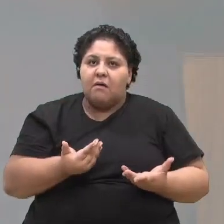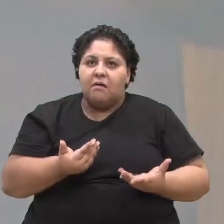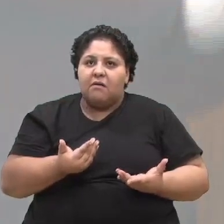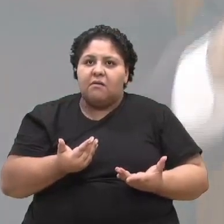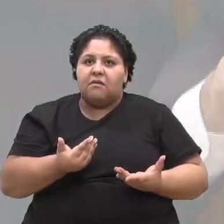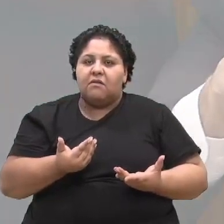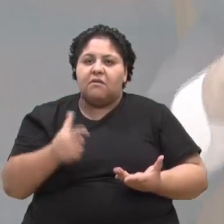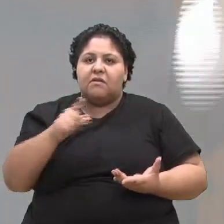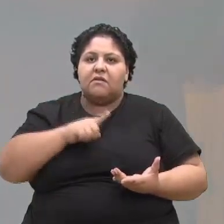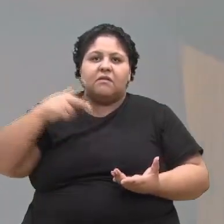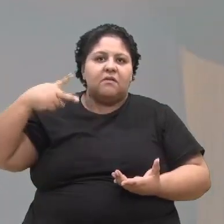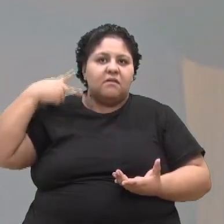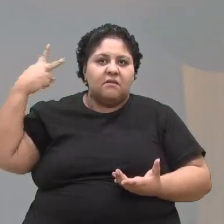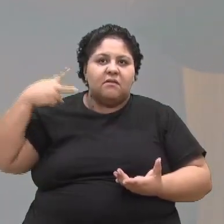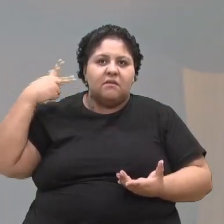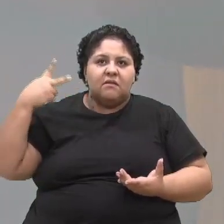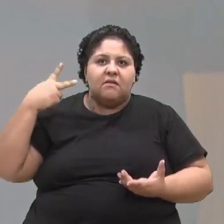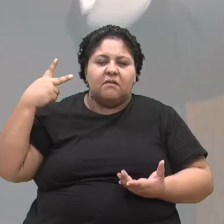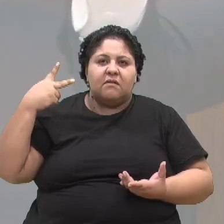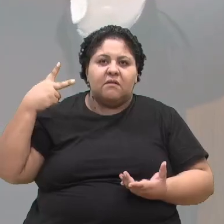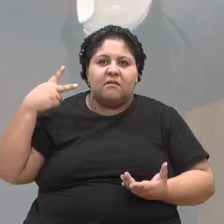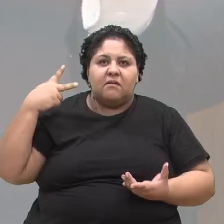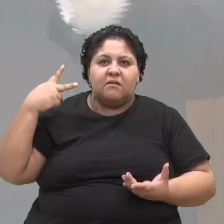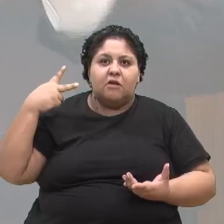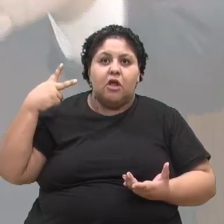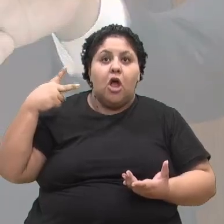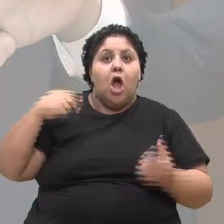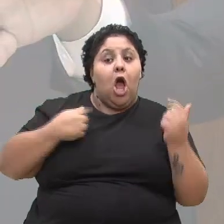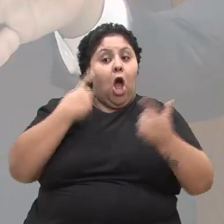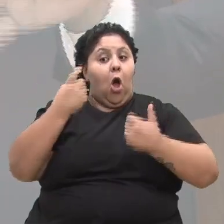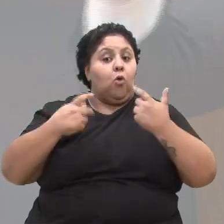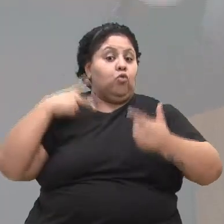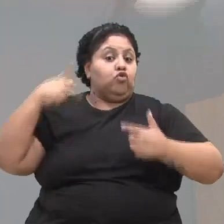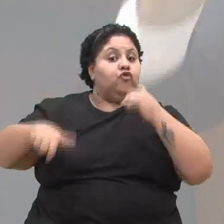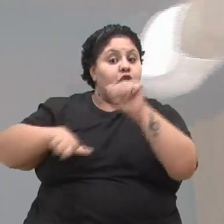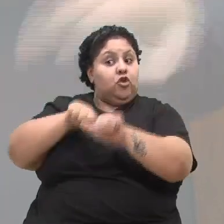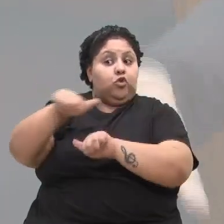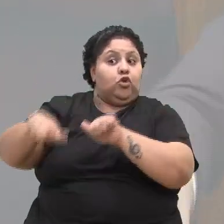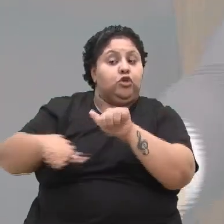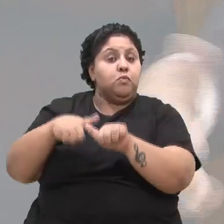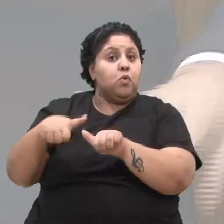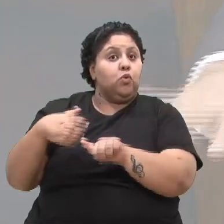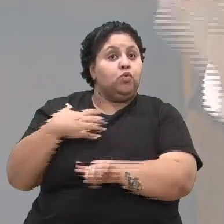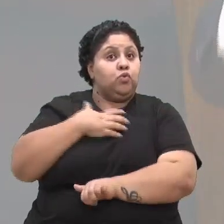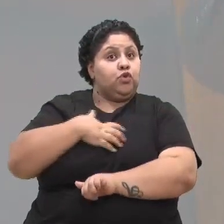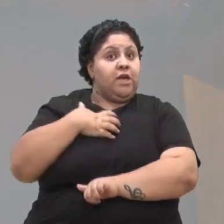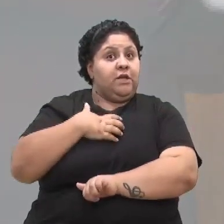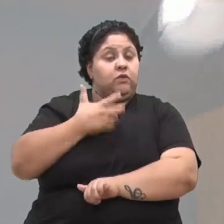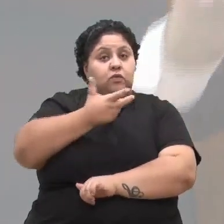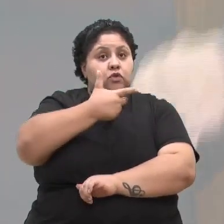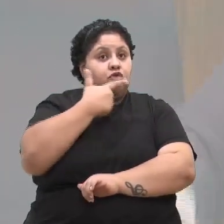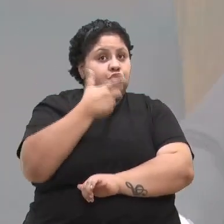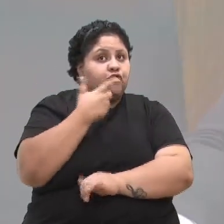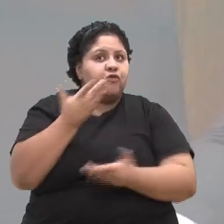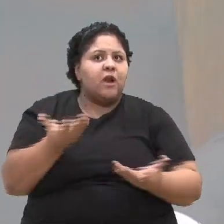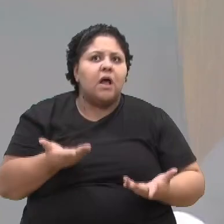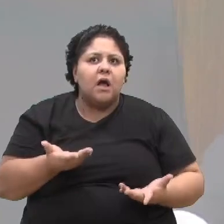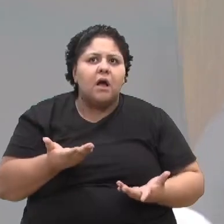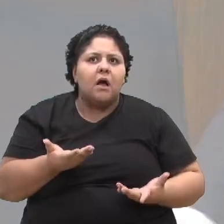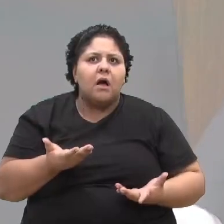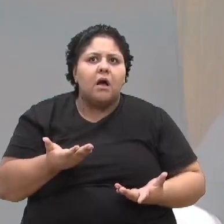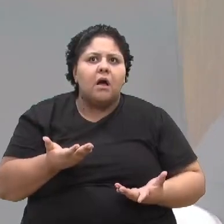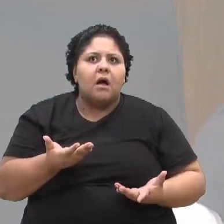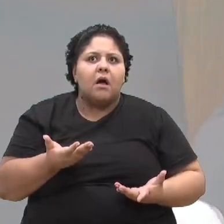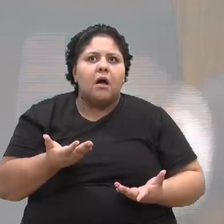Aí tem vereador de primeiro escalão e de segundo, mudou. Tinha uns que estavam no primeiro escalão da prioridade, agora estão abaixo do rabo do